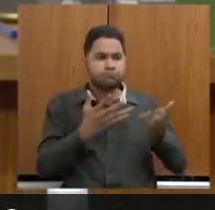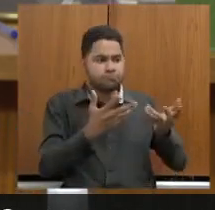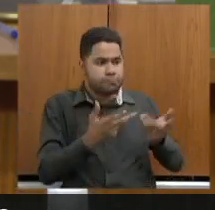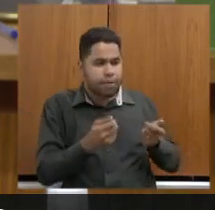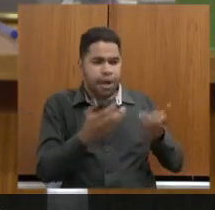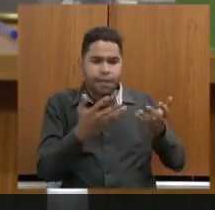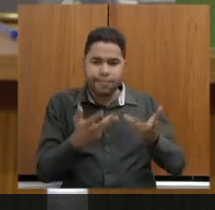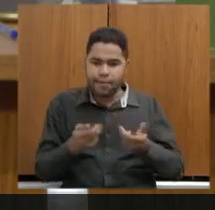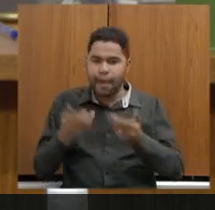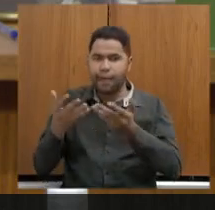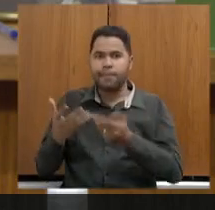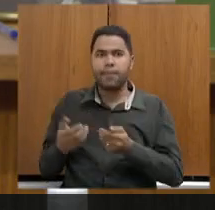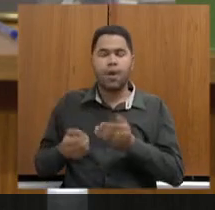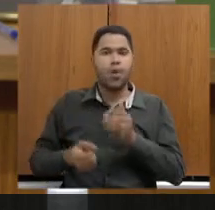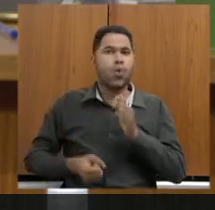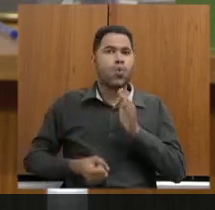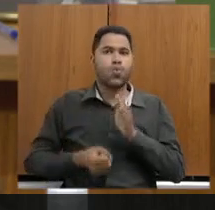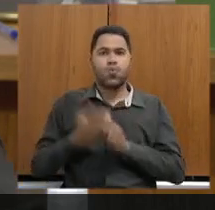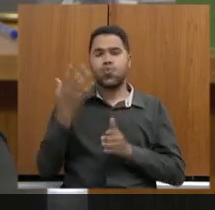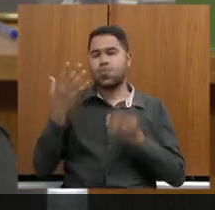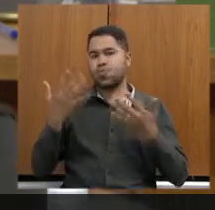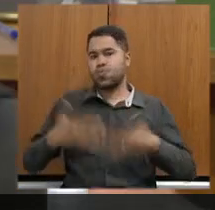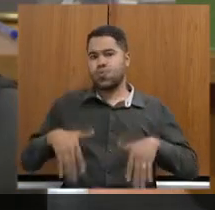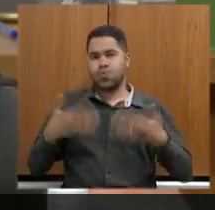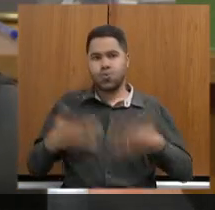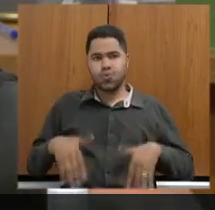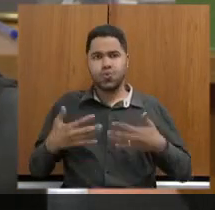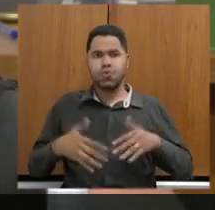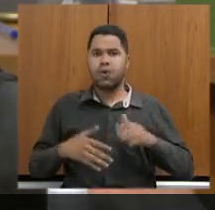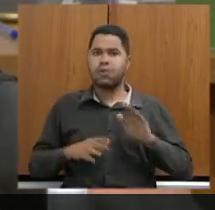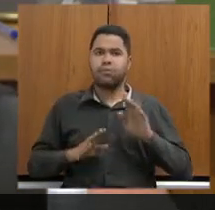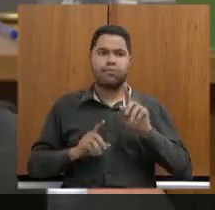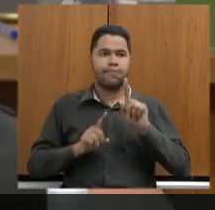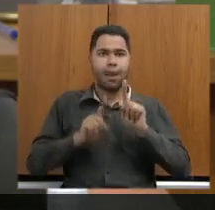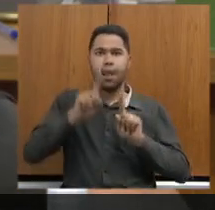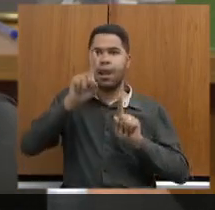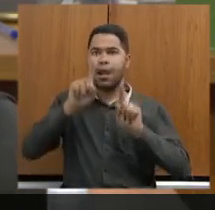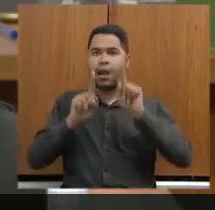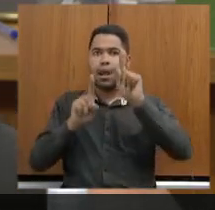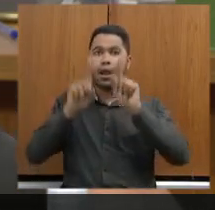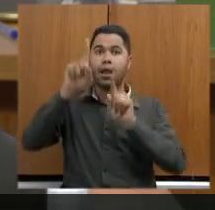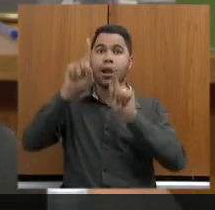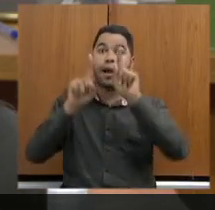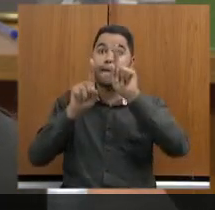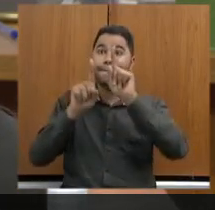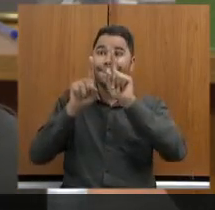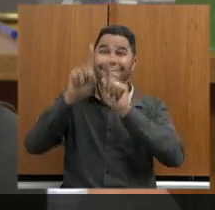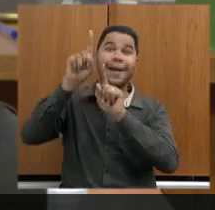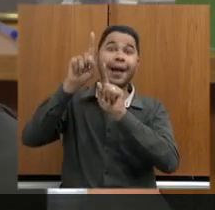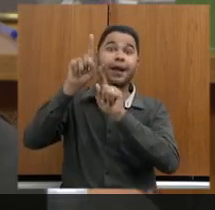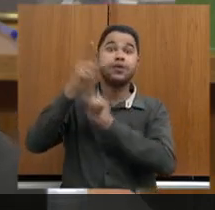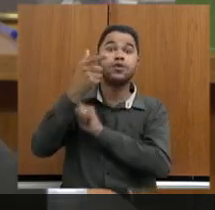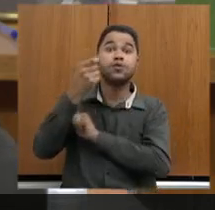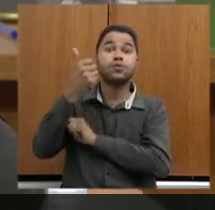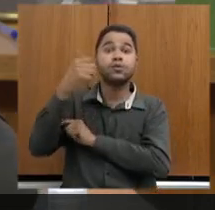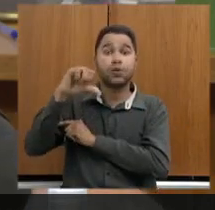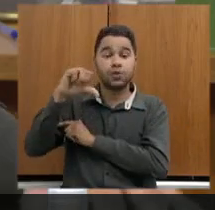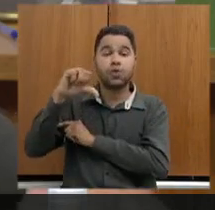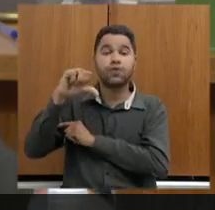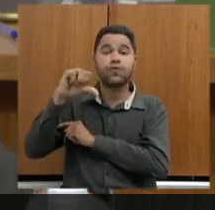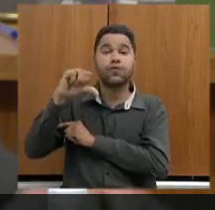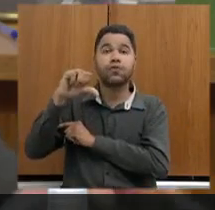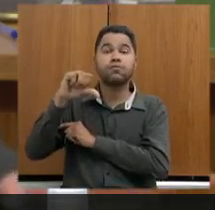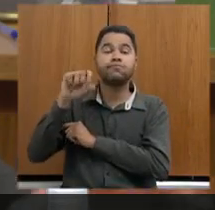sobre Record a nossa o nosso maior atendimento em 2019